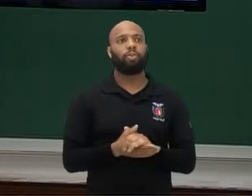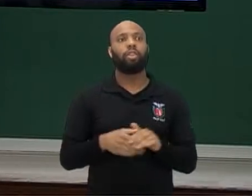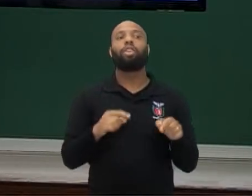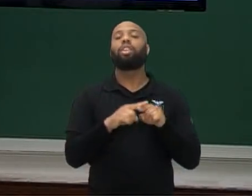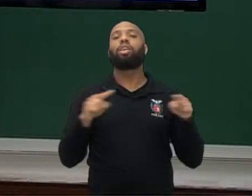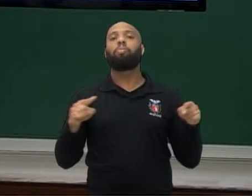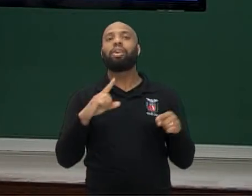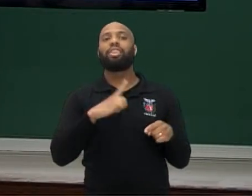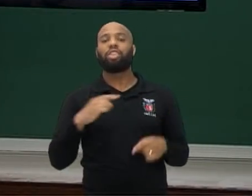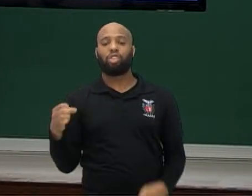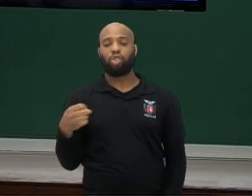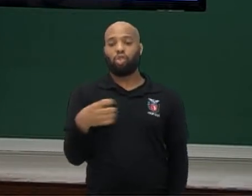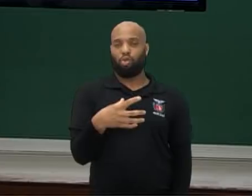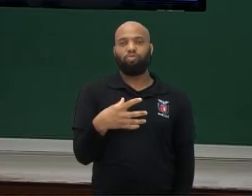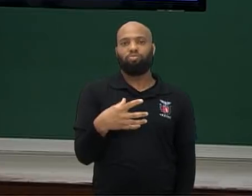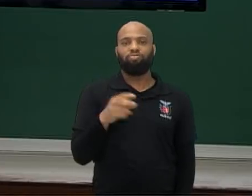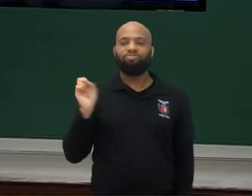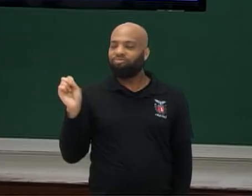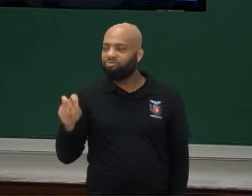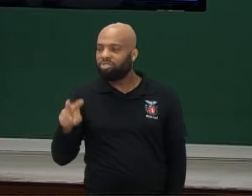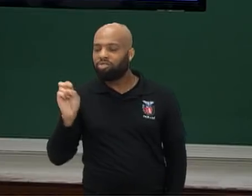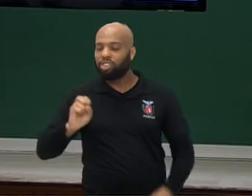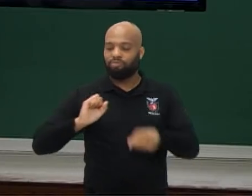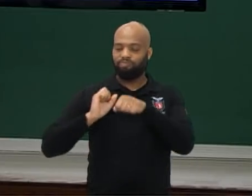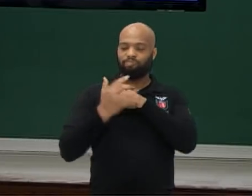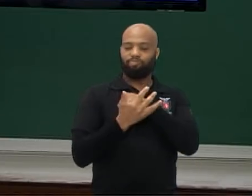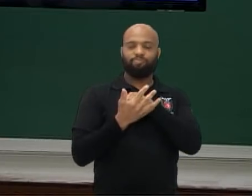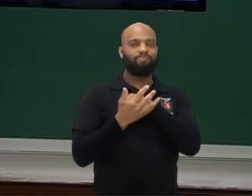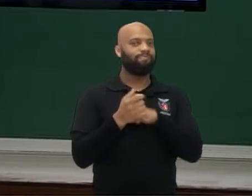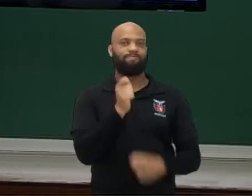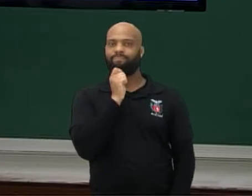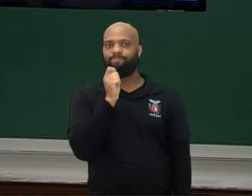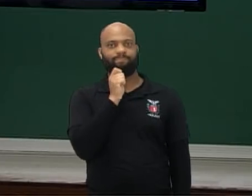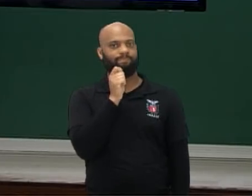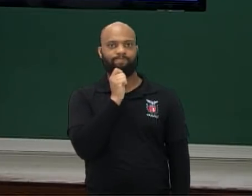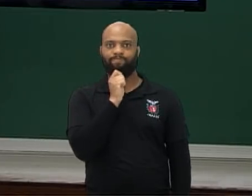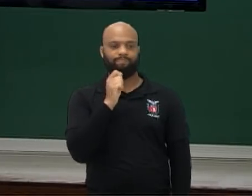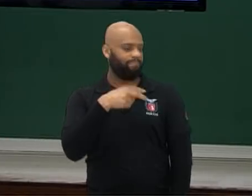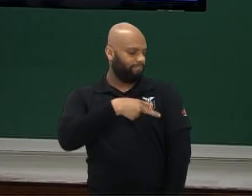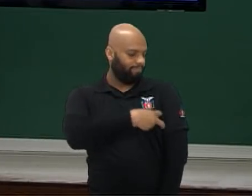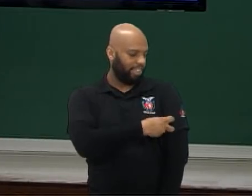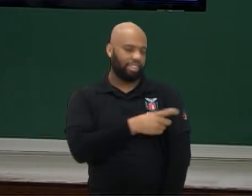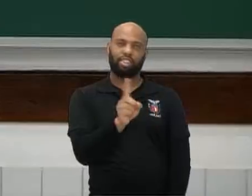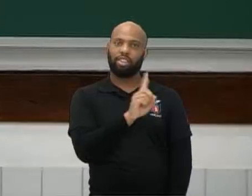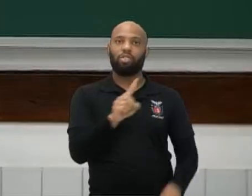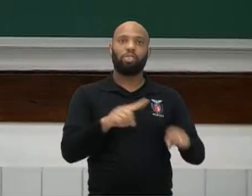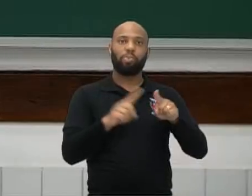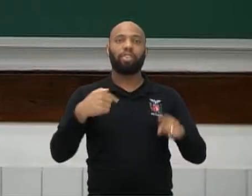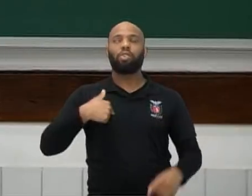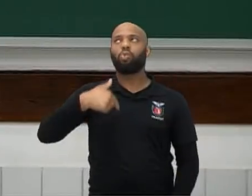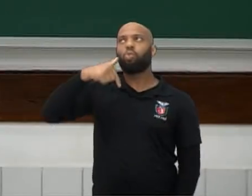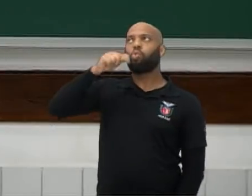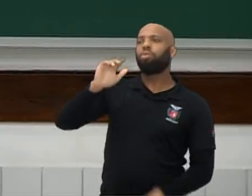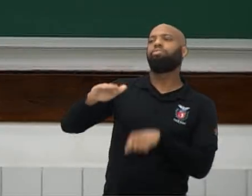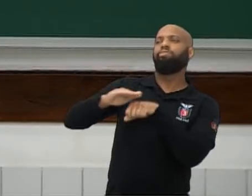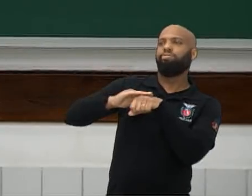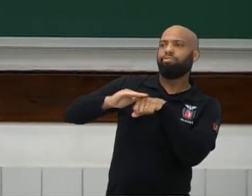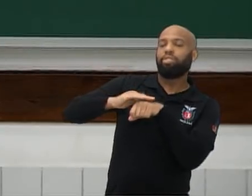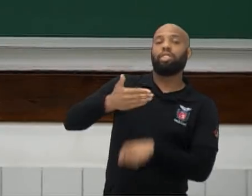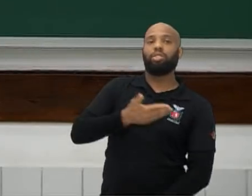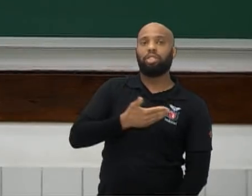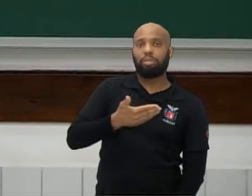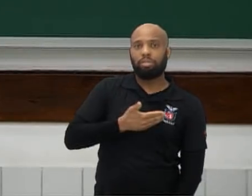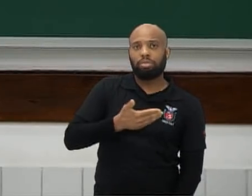Infelizmente, o novo coronavírus, nós ainda não conseguimos uma vacina. Porém, estava eu ontem conversando com um